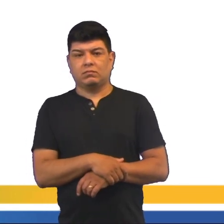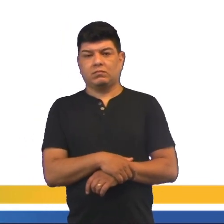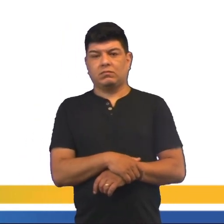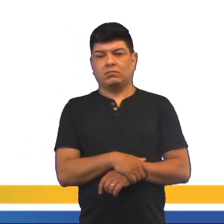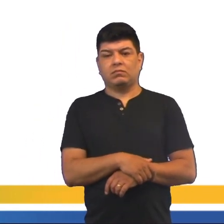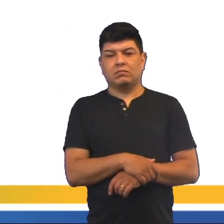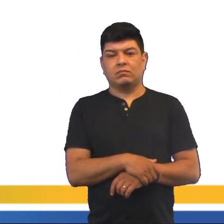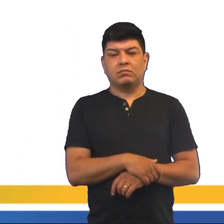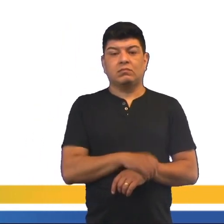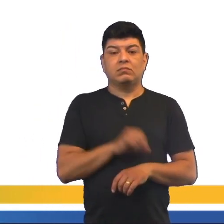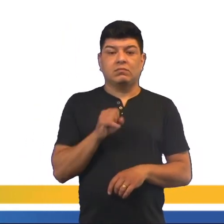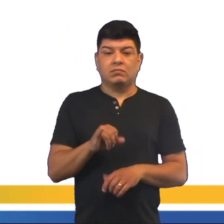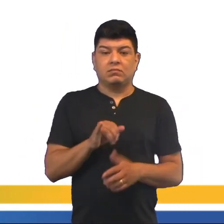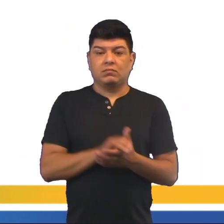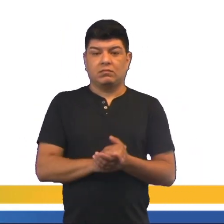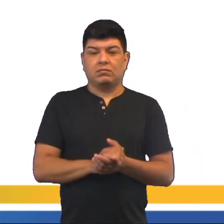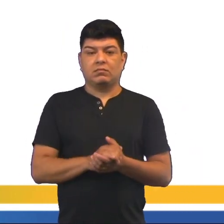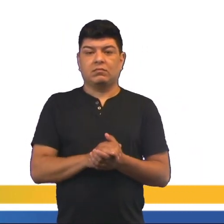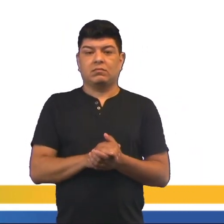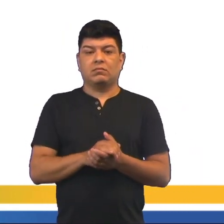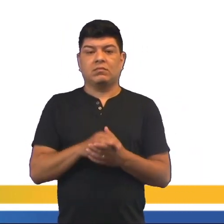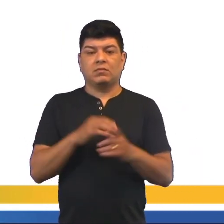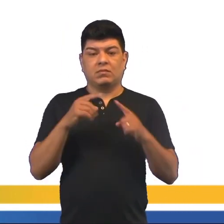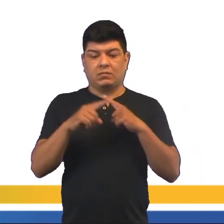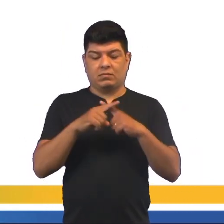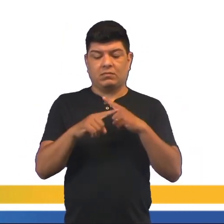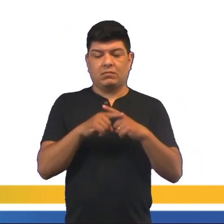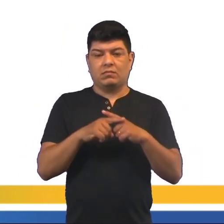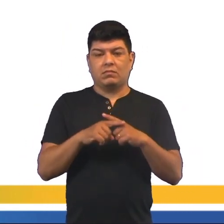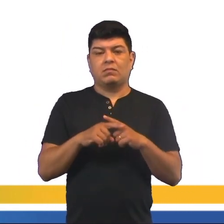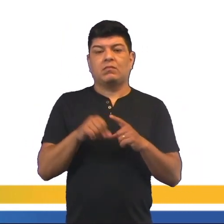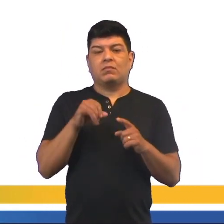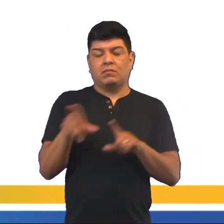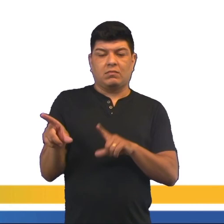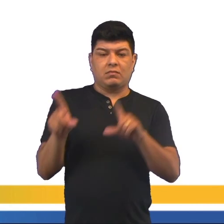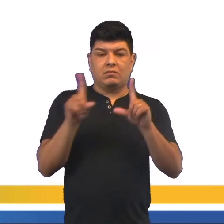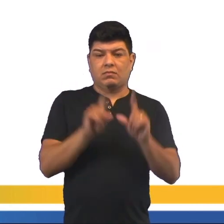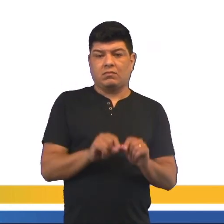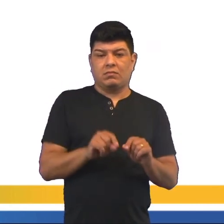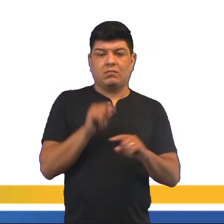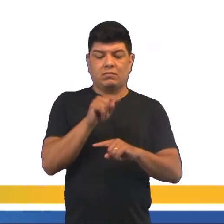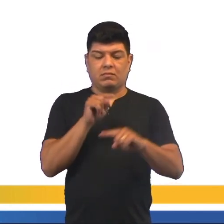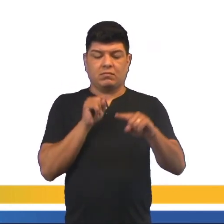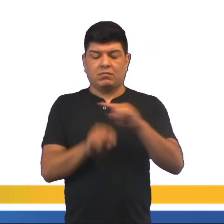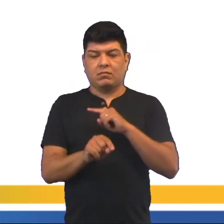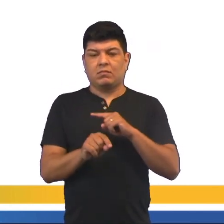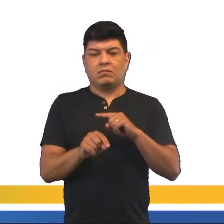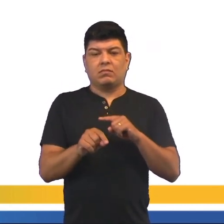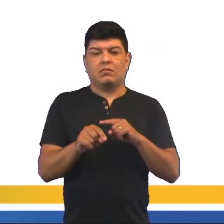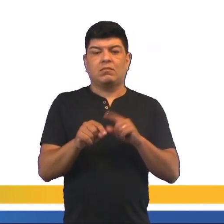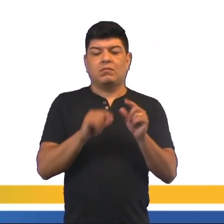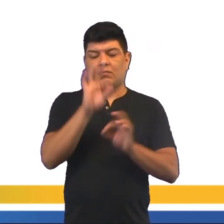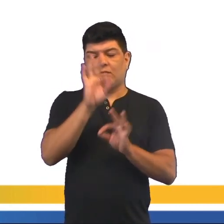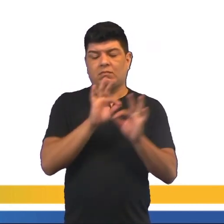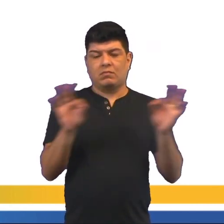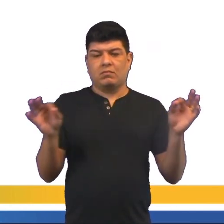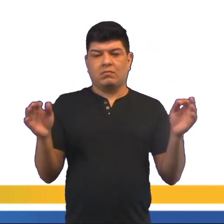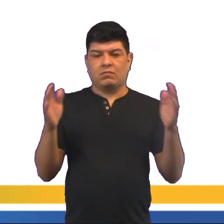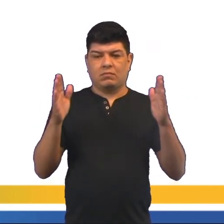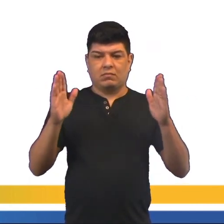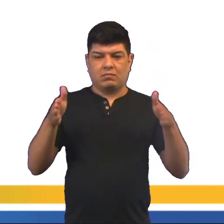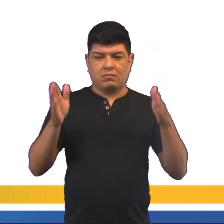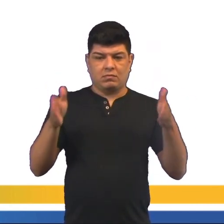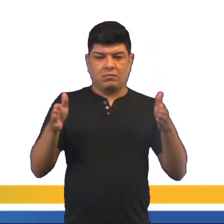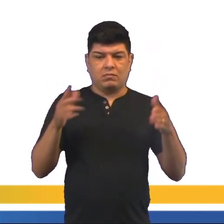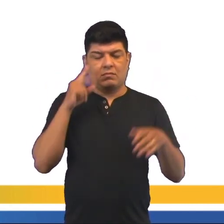Se é para ampliar, deve-se multiplicar a medida dos lados. Se é para reduzir, deve-se dividir a medida dos lados,